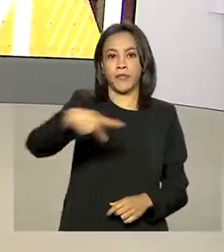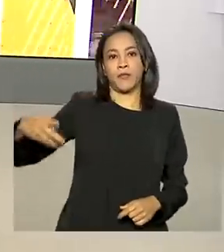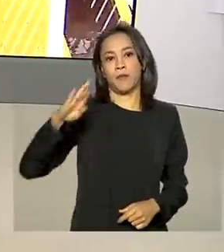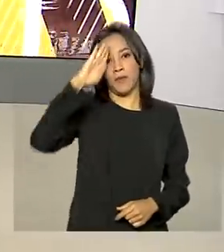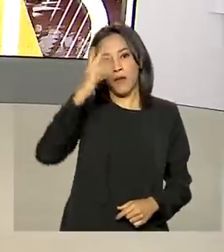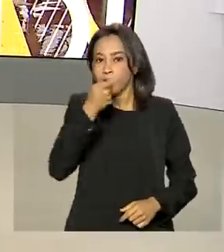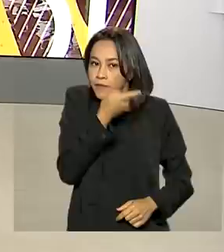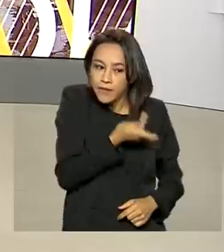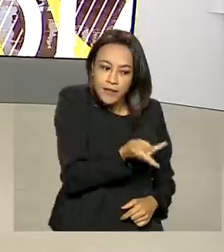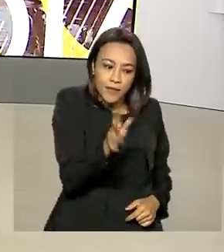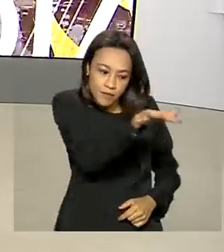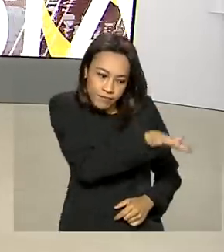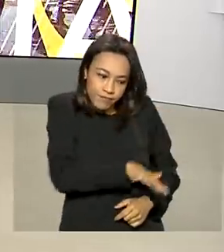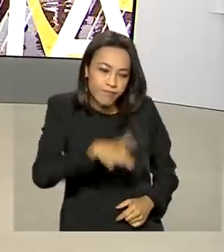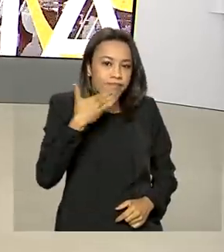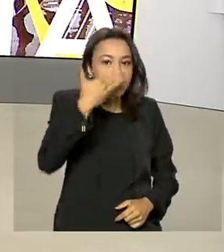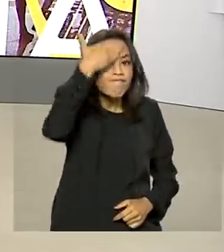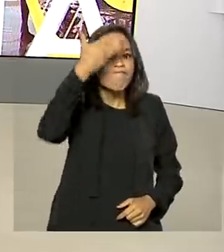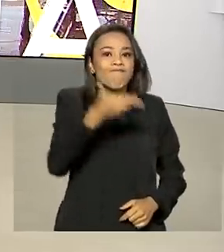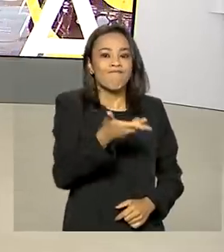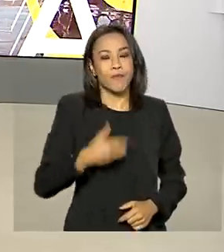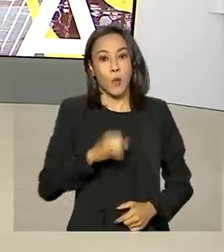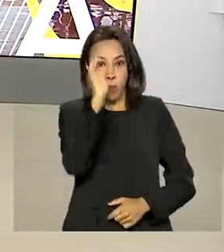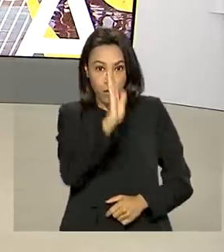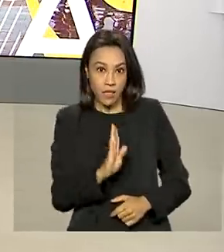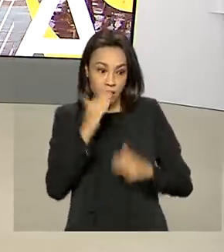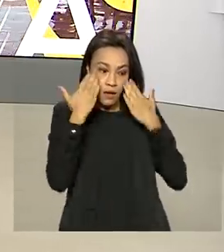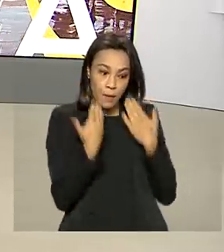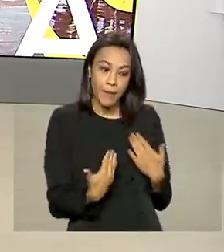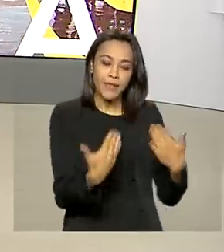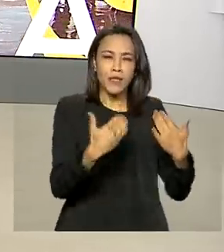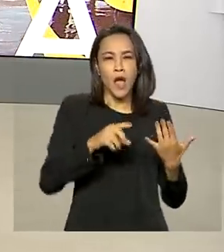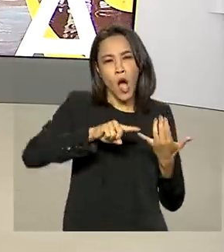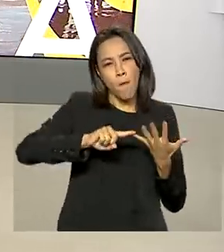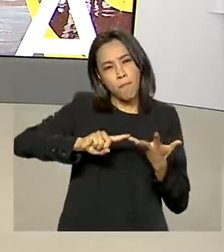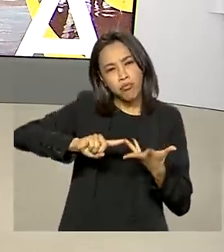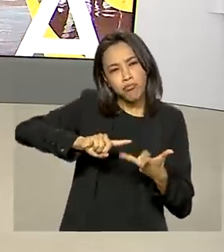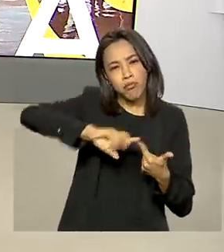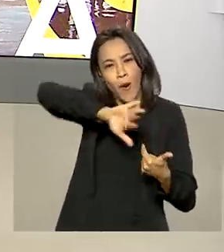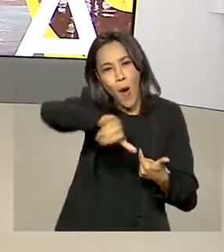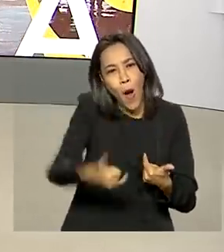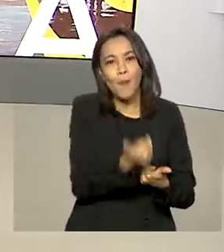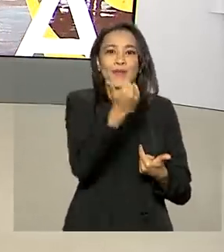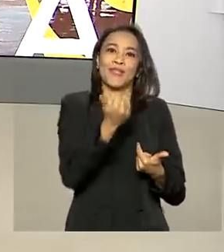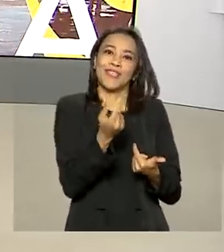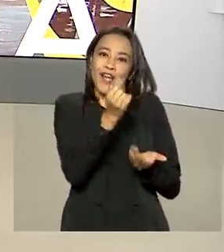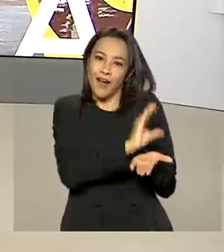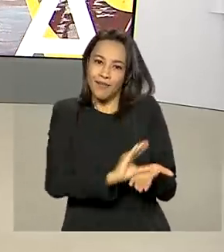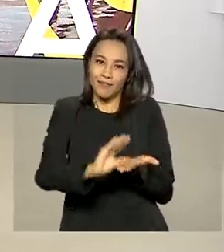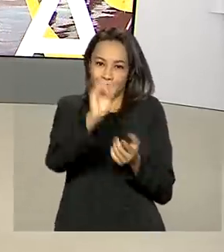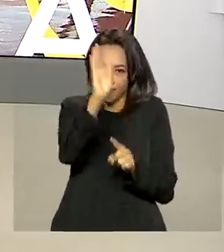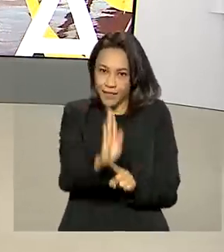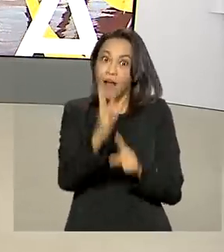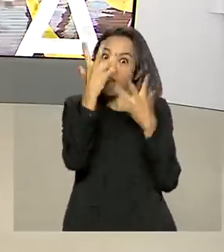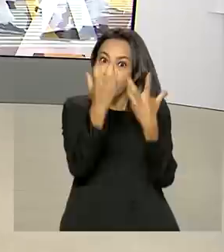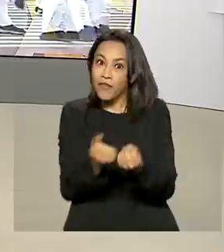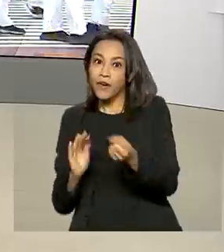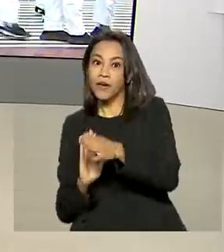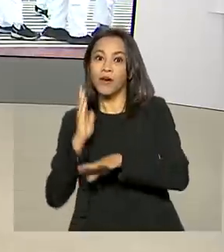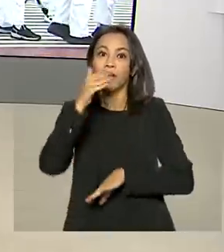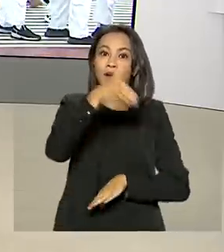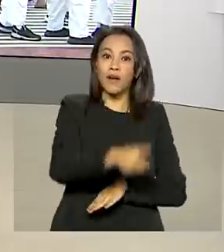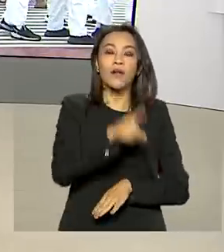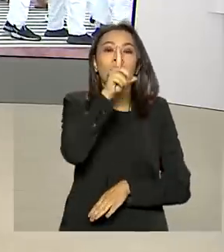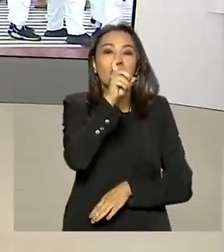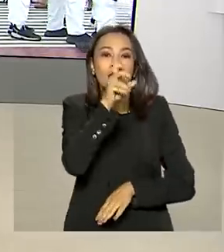visita os Emirados Árabes o Brasil apresenta produtos e oportunidades de investimentos vamos adubar e como